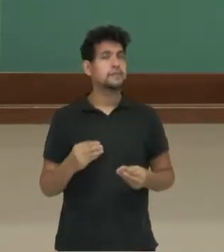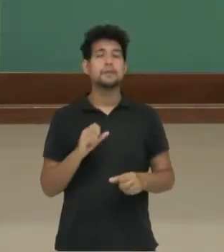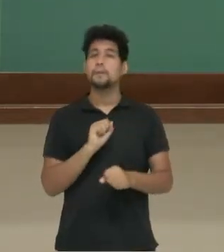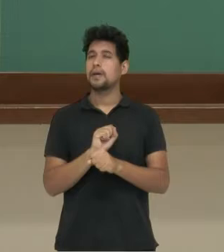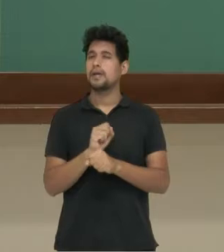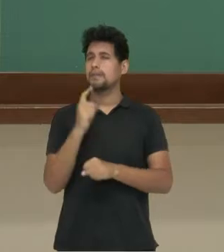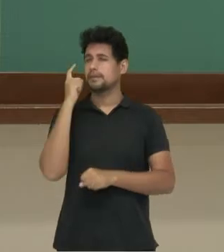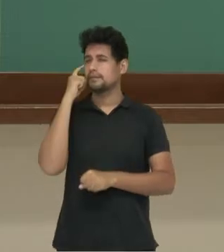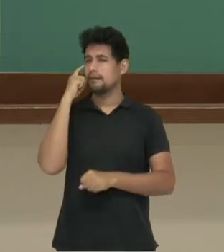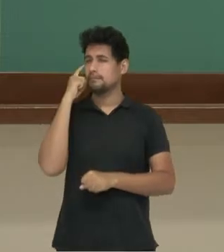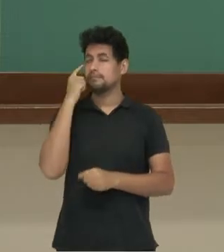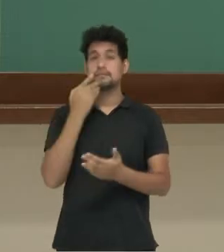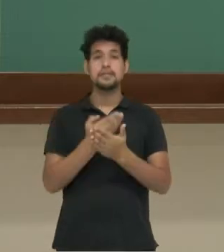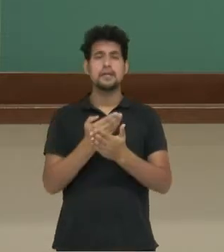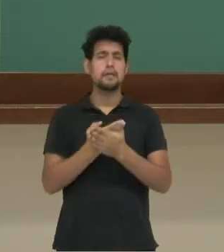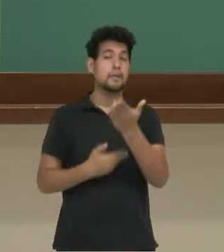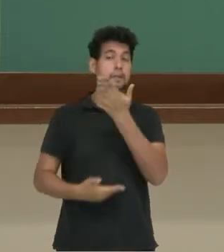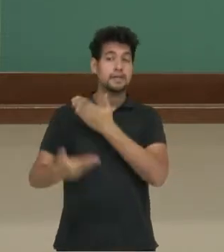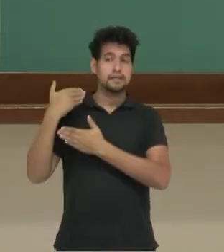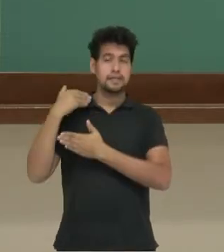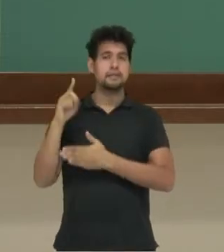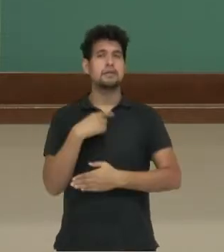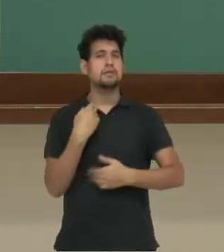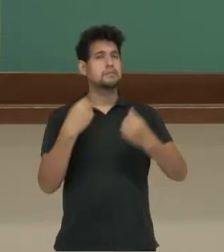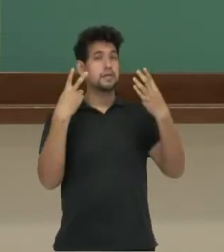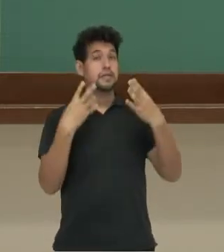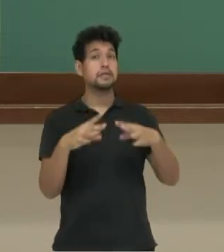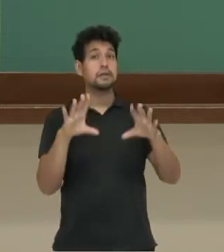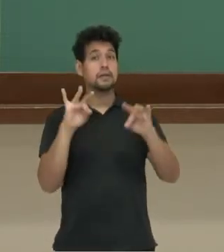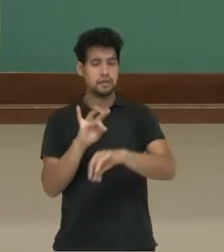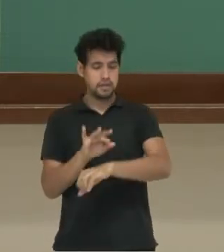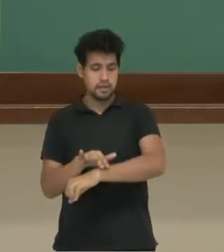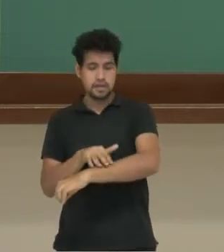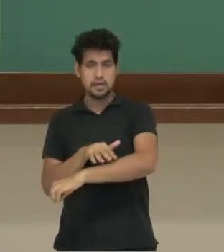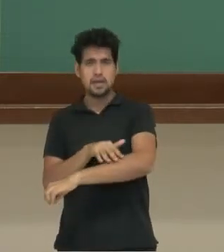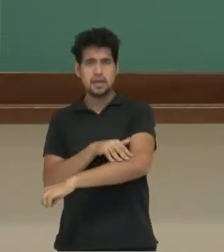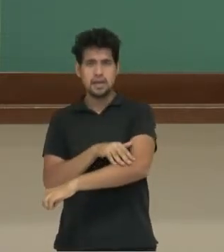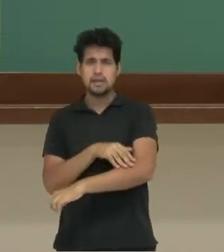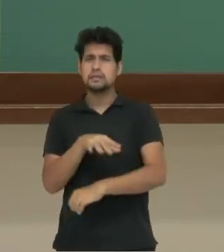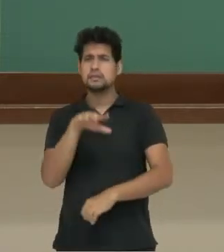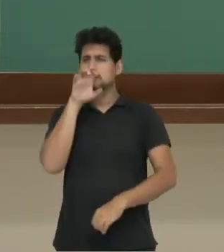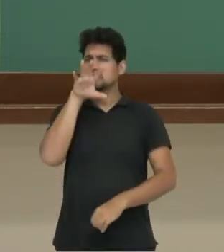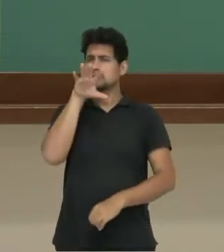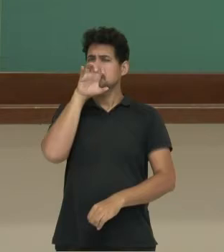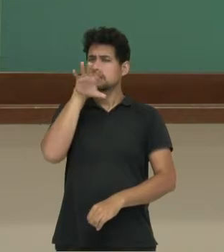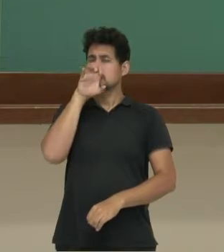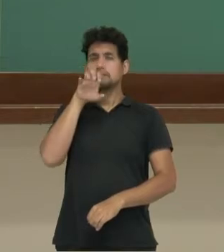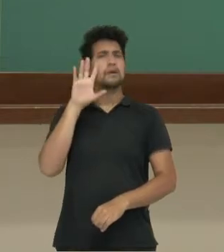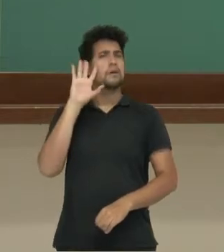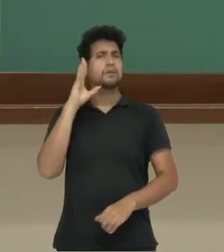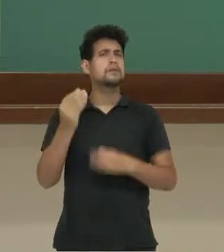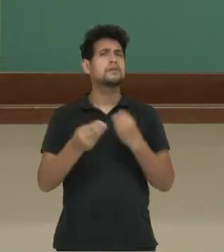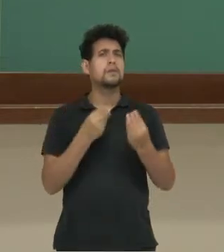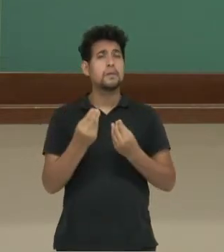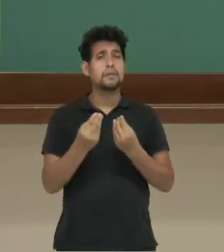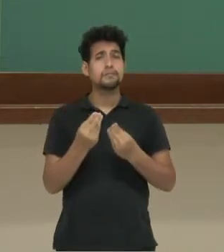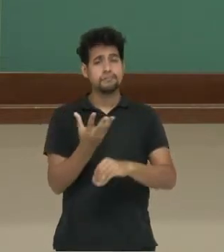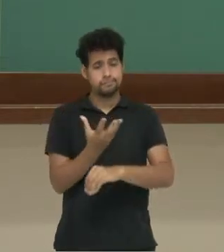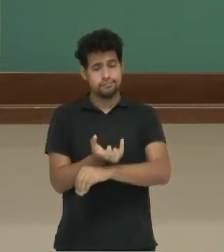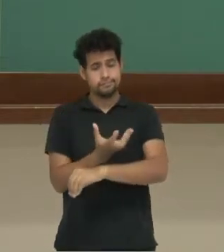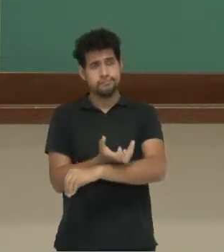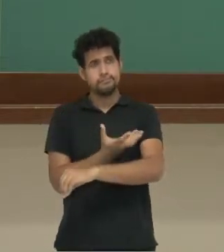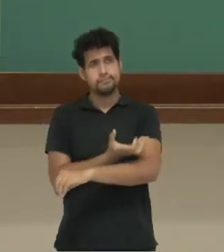um pouquinho na aula anterior, que nós falamos sobre a pele desses animais, né? A respiração acontece pela pele, a